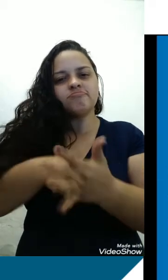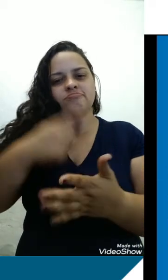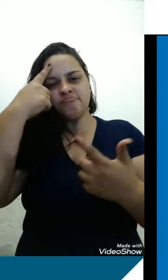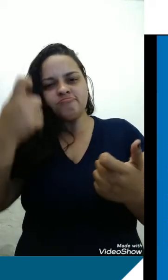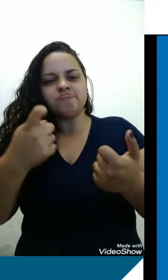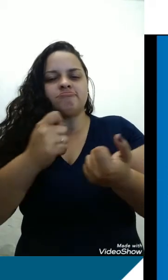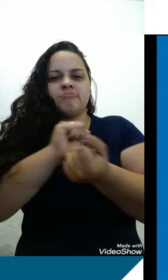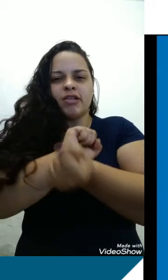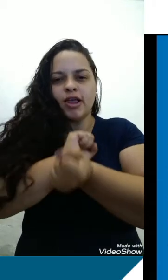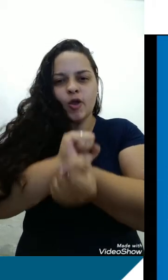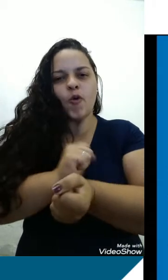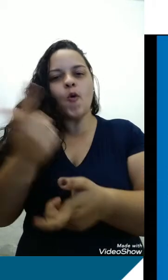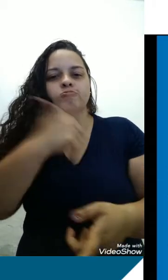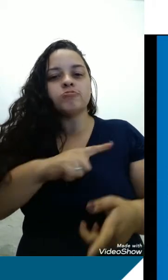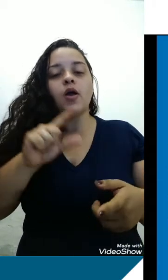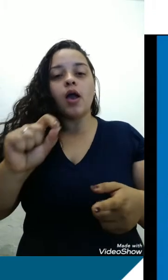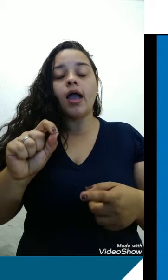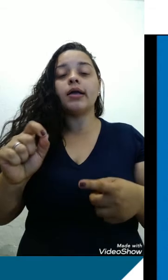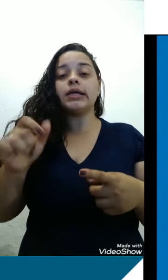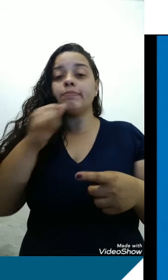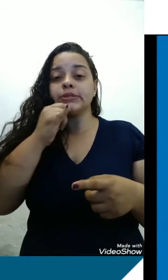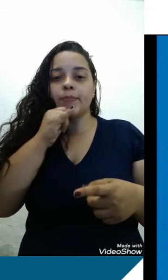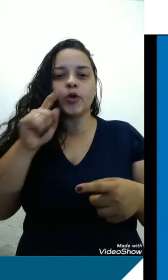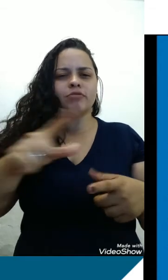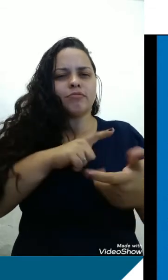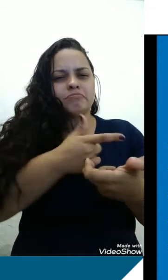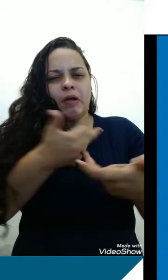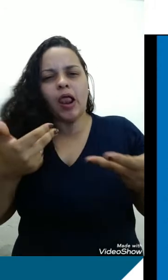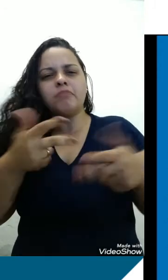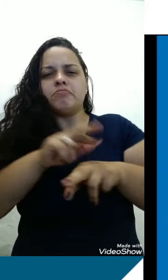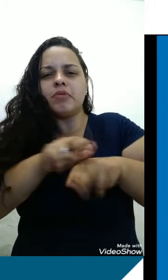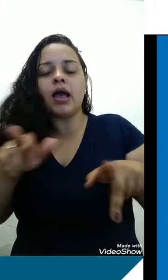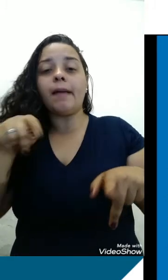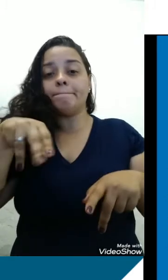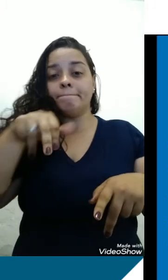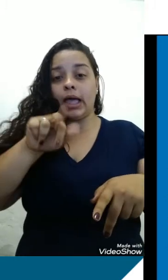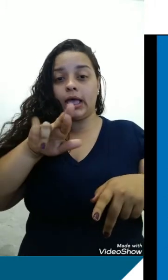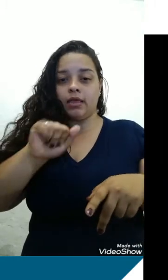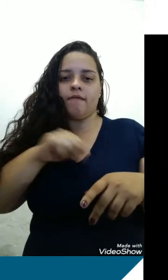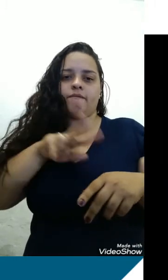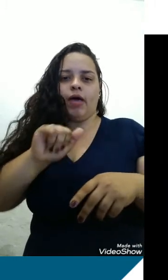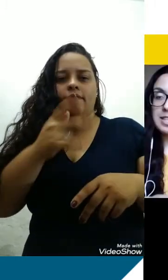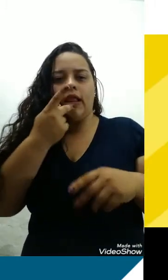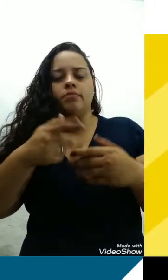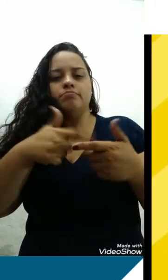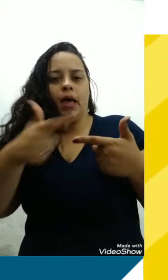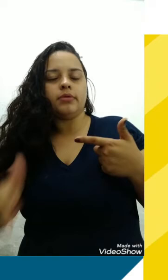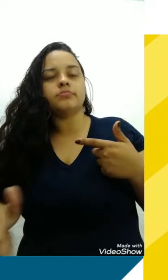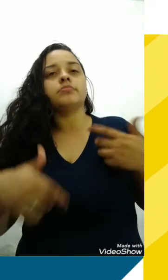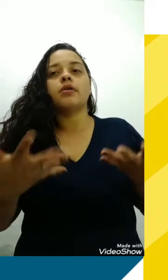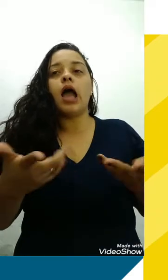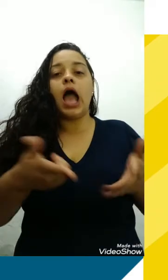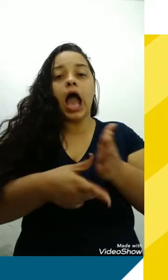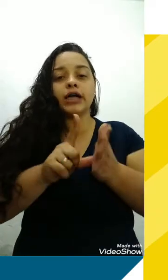Essa resistência ela se dava de várias formas. Sobre essa questão, a Maria vai falar um pouquinho para a gente também. Antes que a gente perceba que